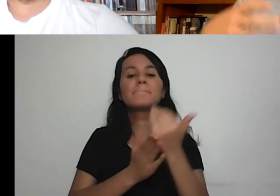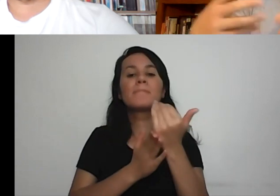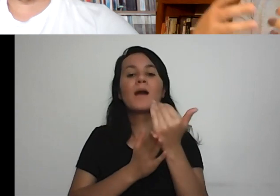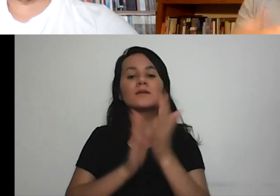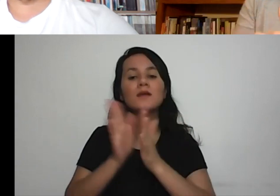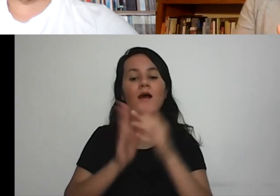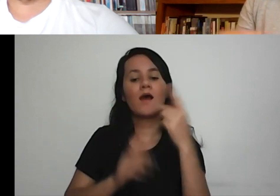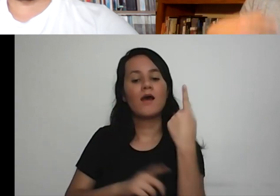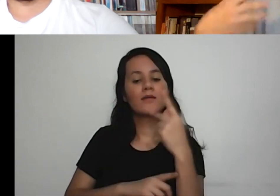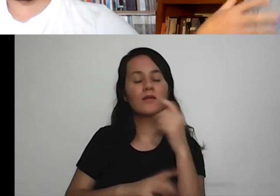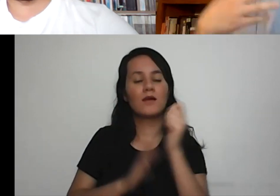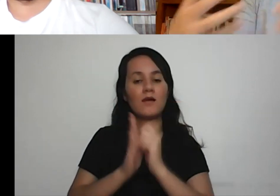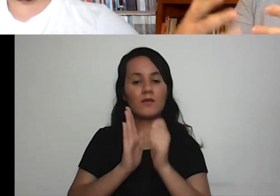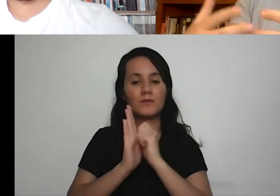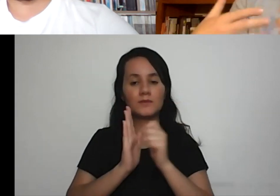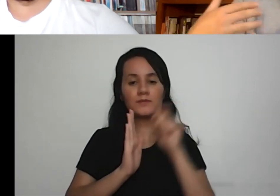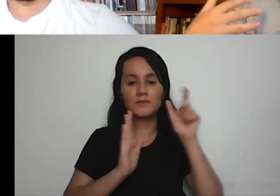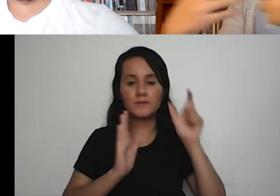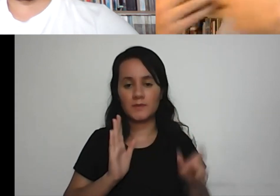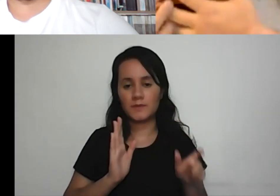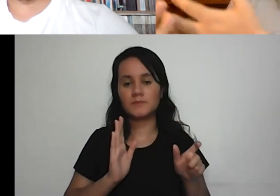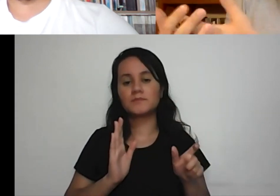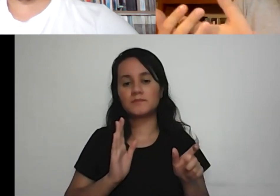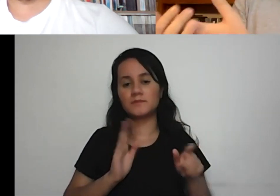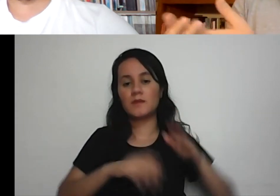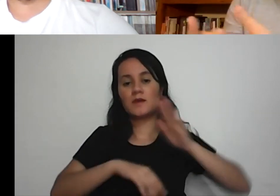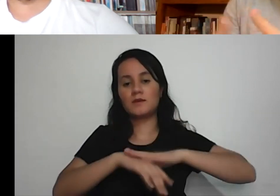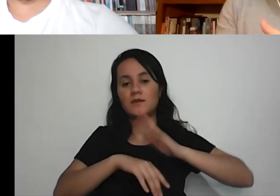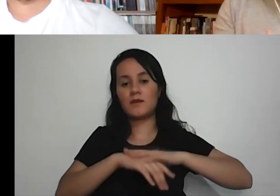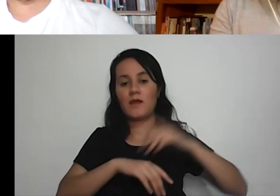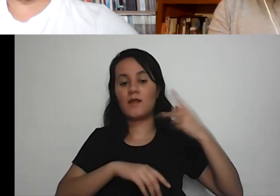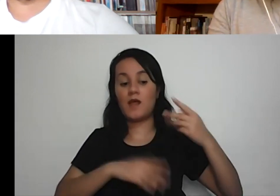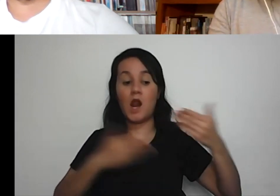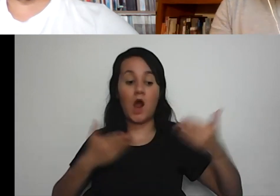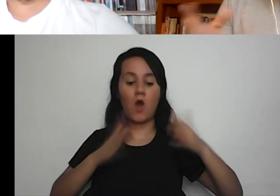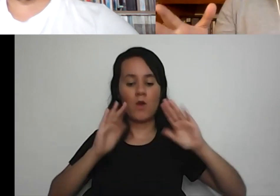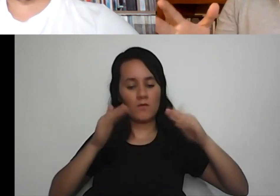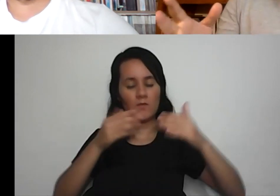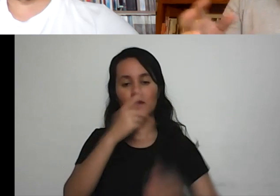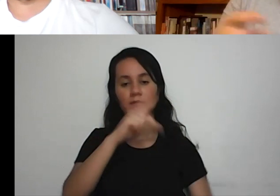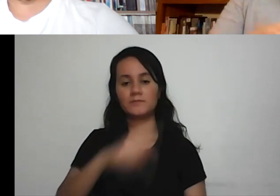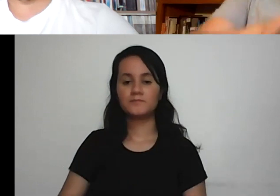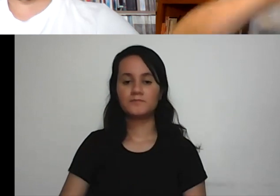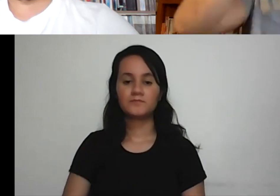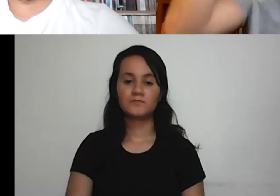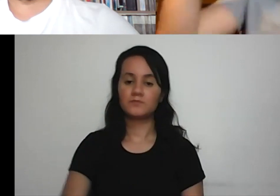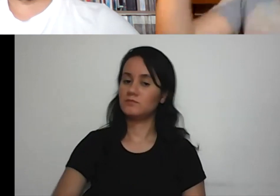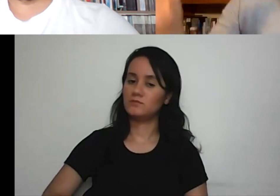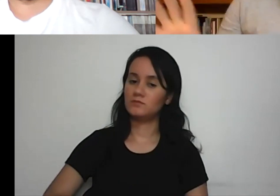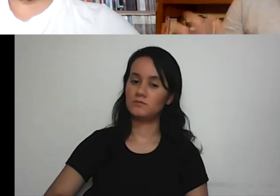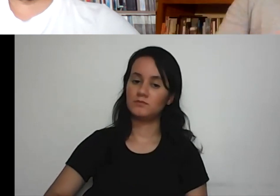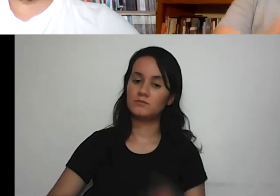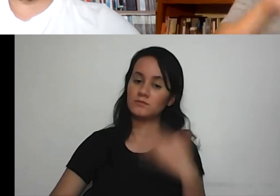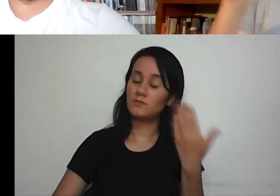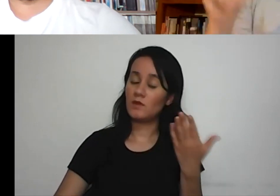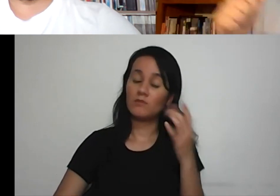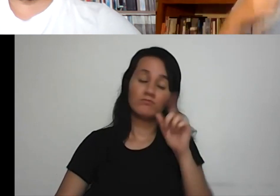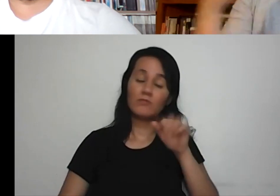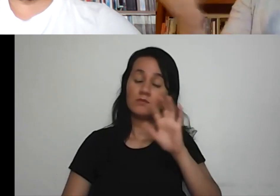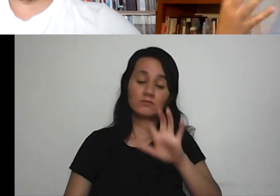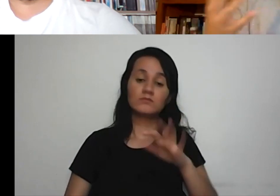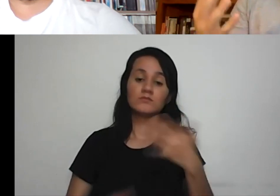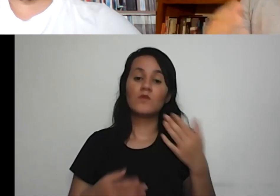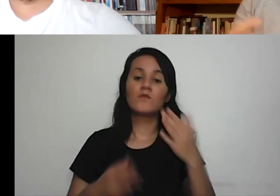acesso a esses autores. É parte da tarefa que ela se impõe agora, né? Então é isso. Mas nessa parede